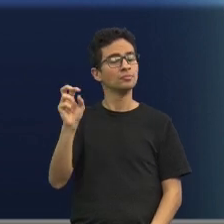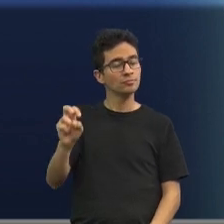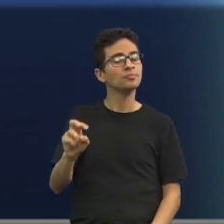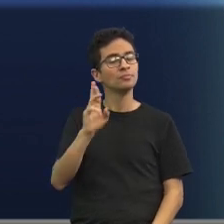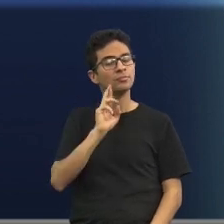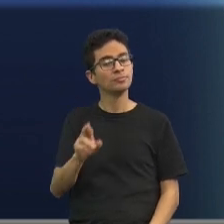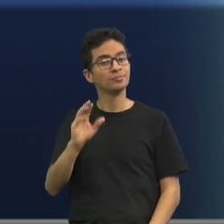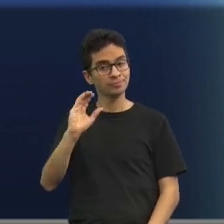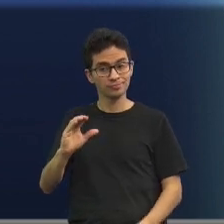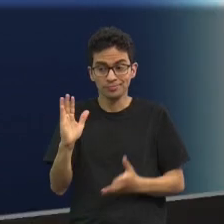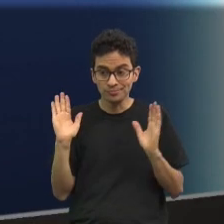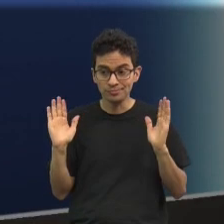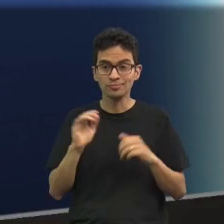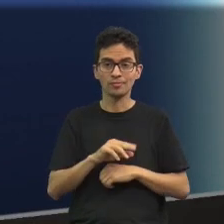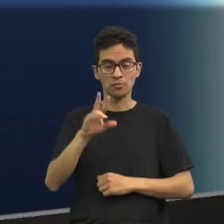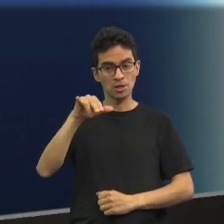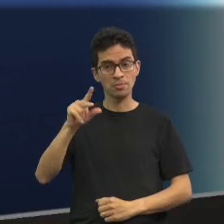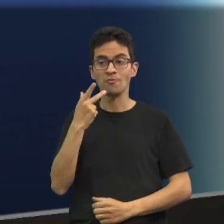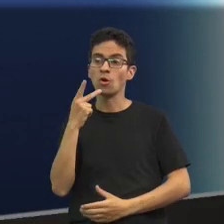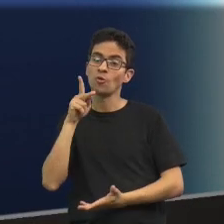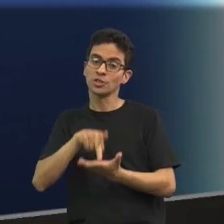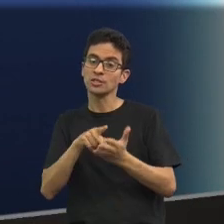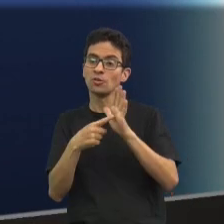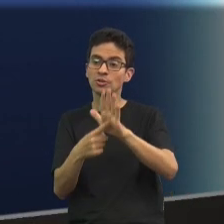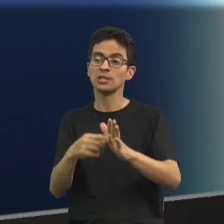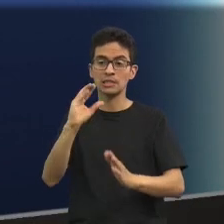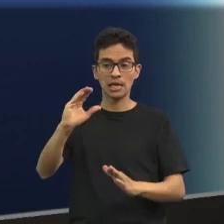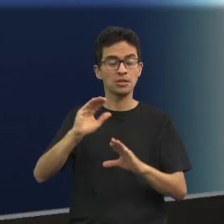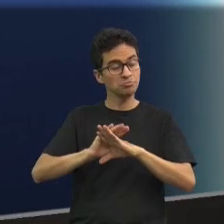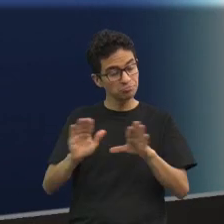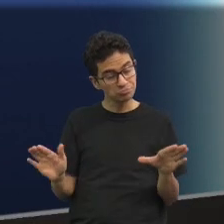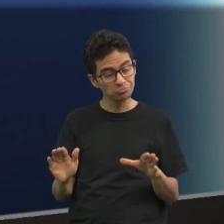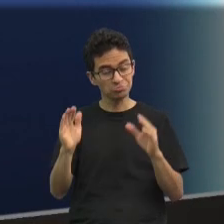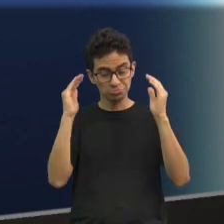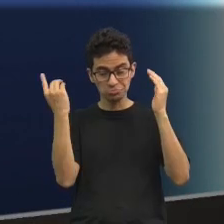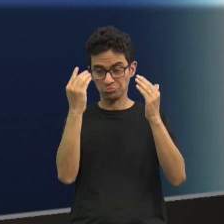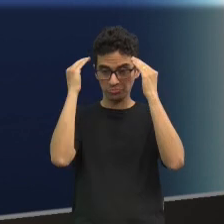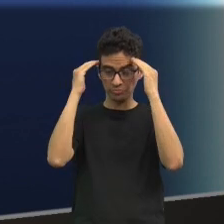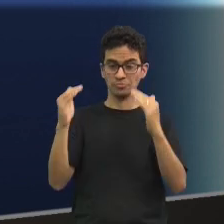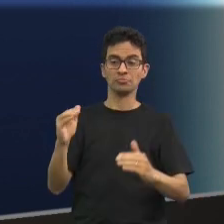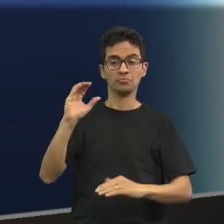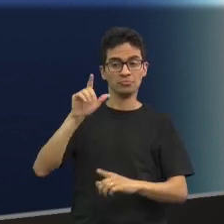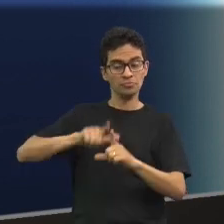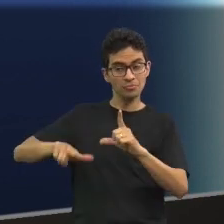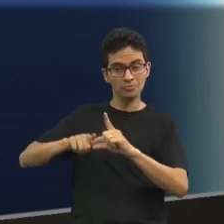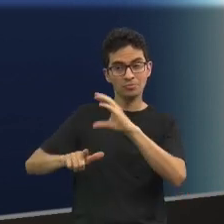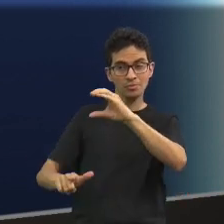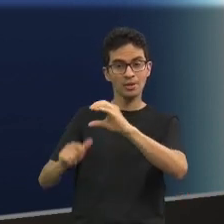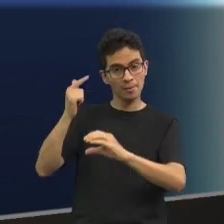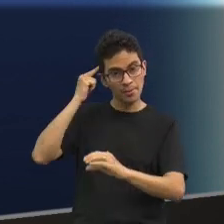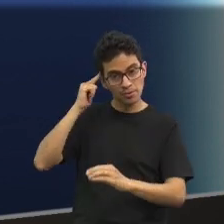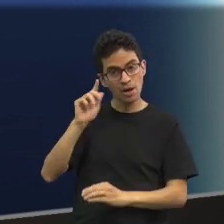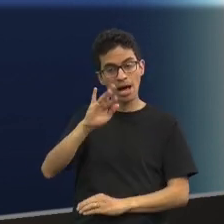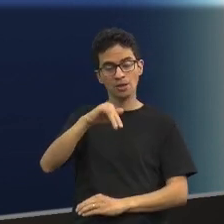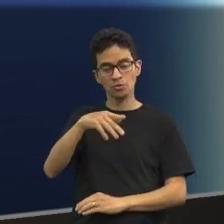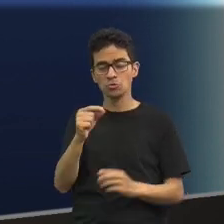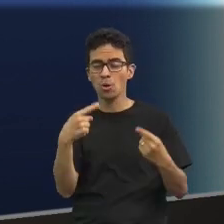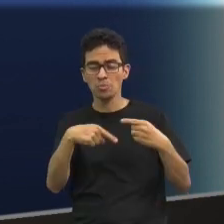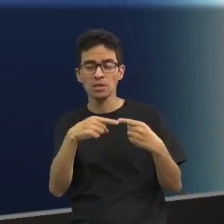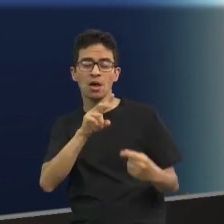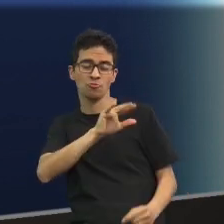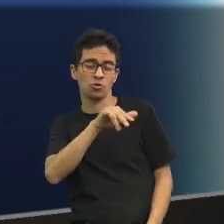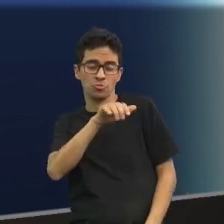alternativas e tão honesto e do gabarito oficial ser pois considerou que essas razões são relações